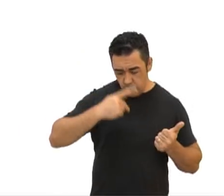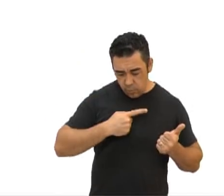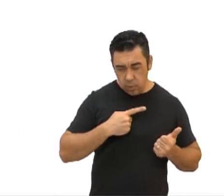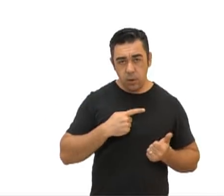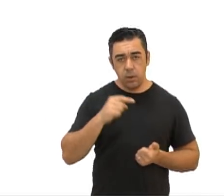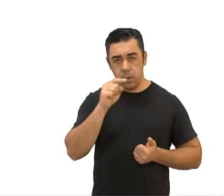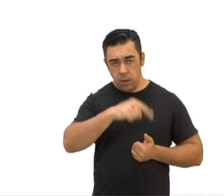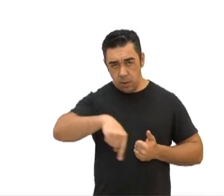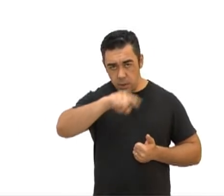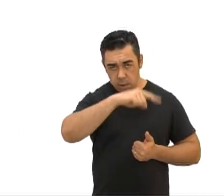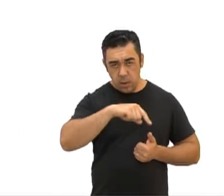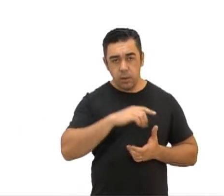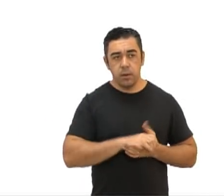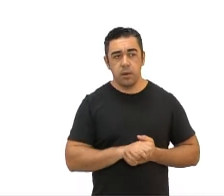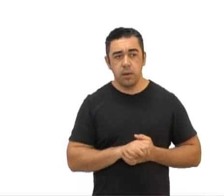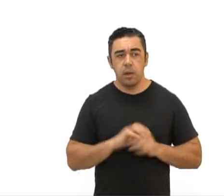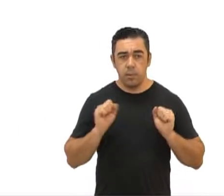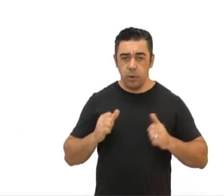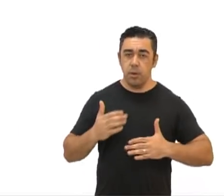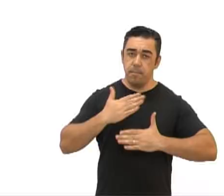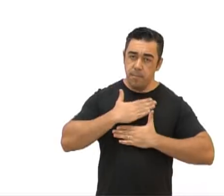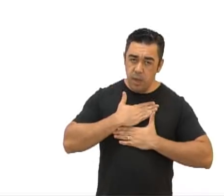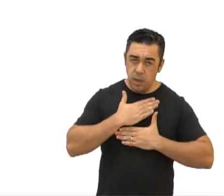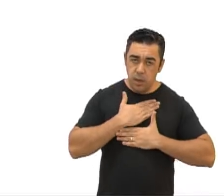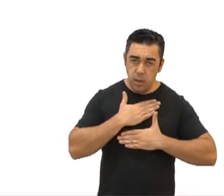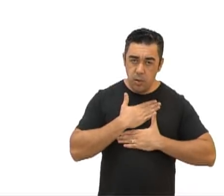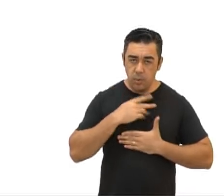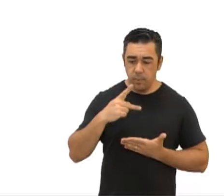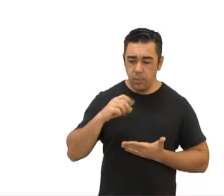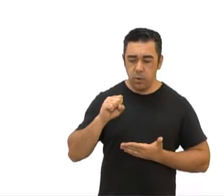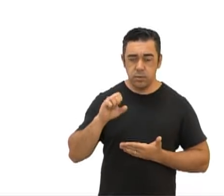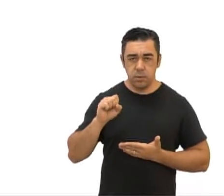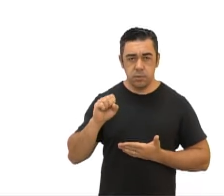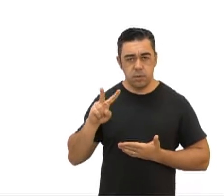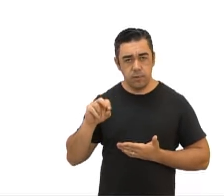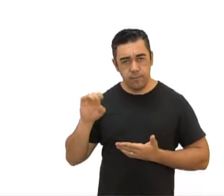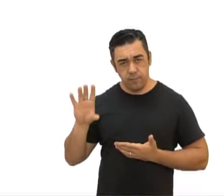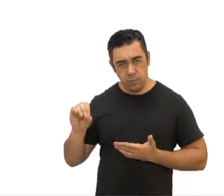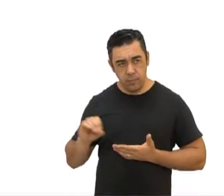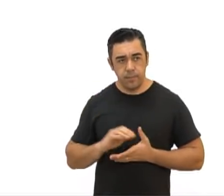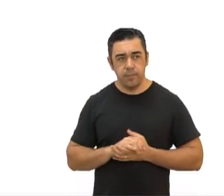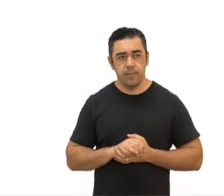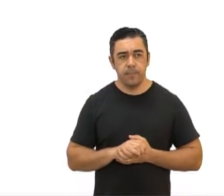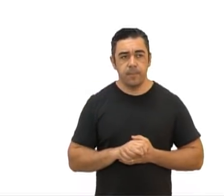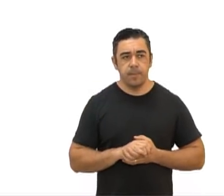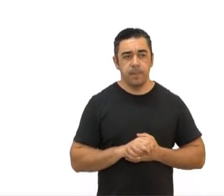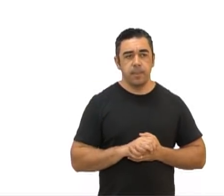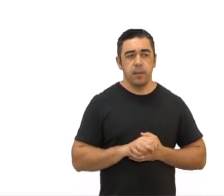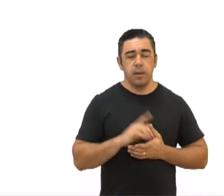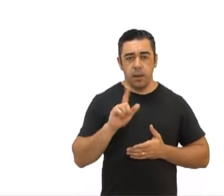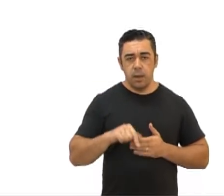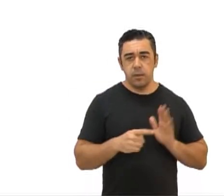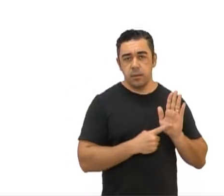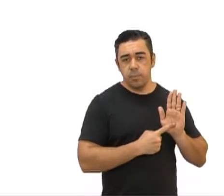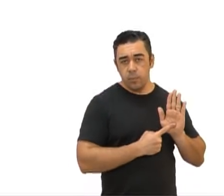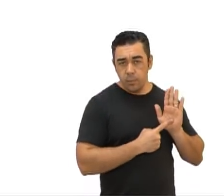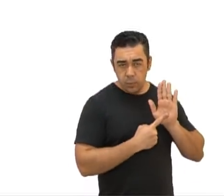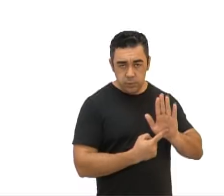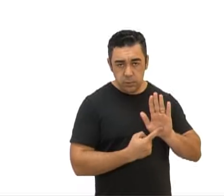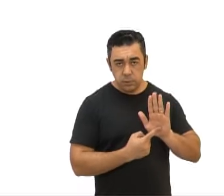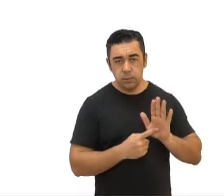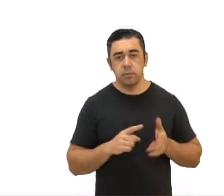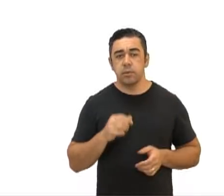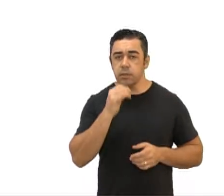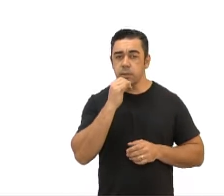nós, vós, eles, né? Possessivo, meu, minha, teu, tua, seu, sua, nosso, nossa, né?